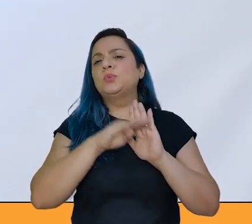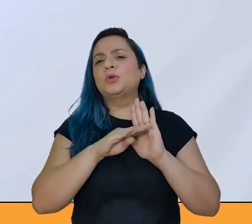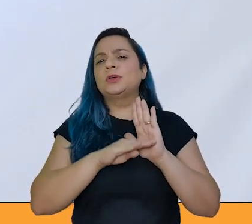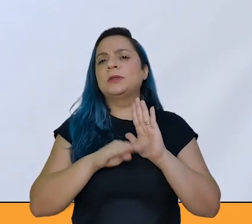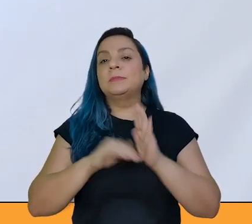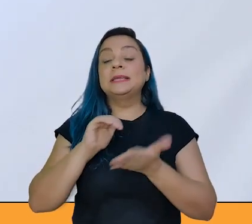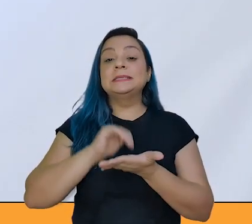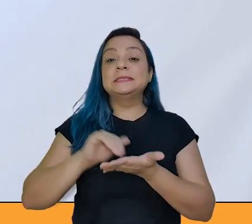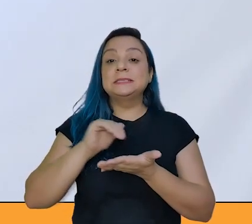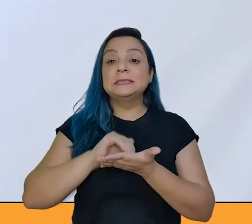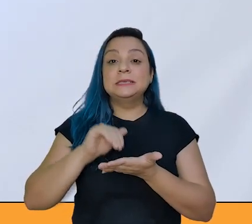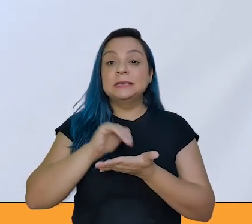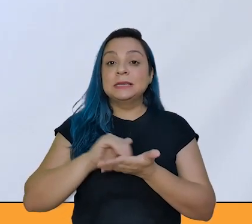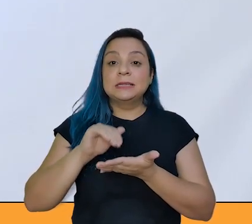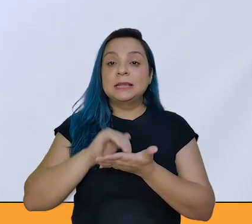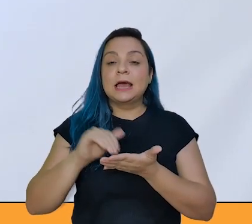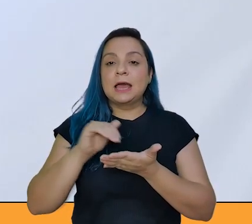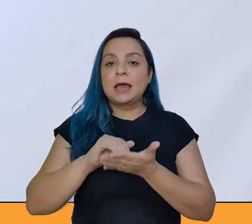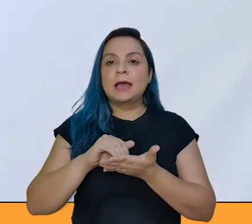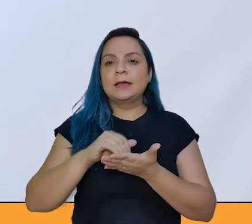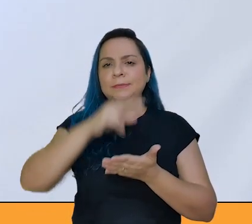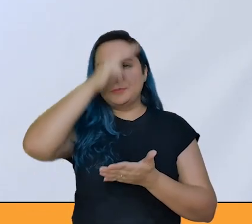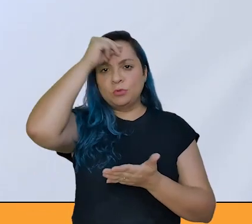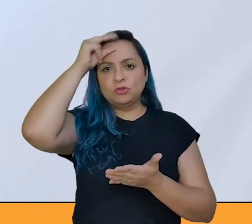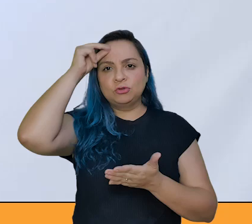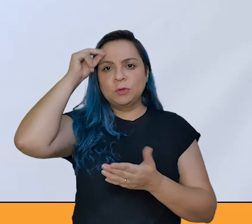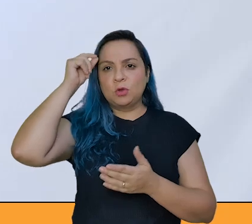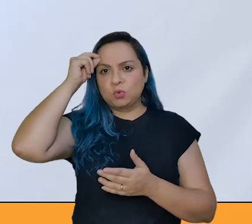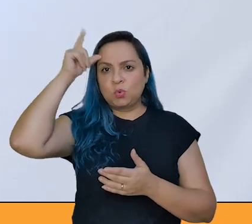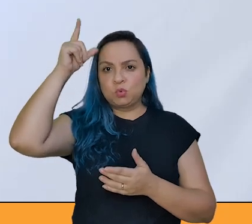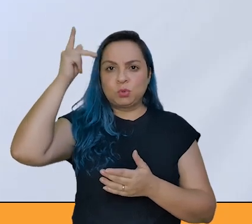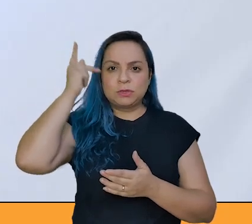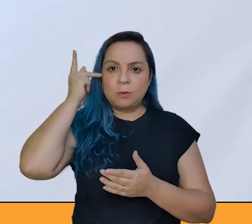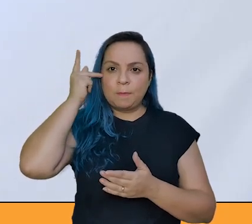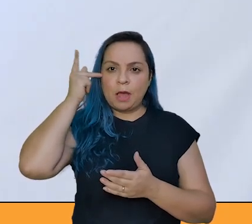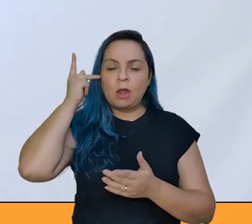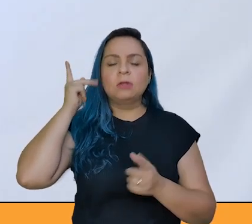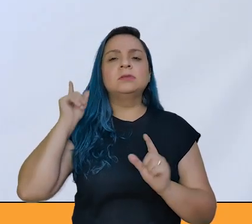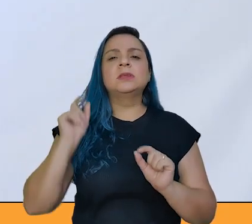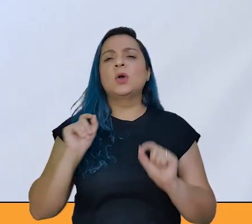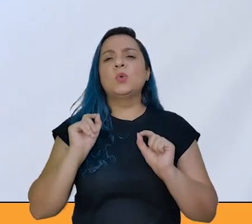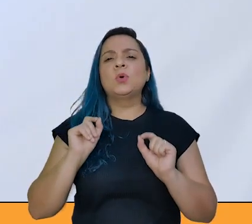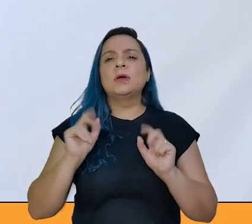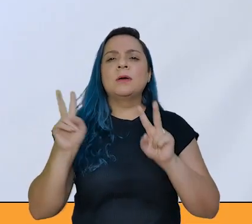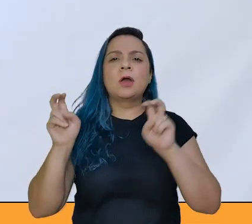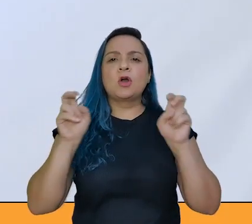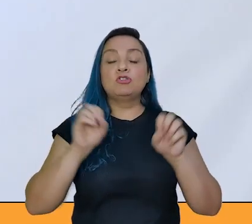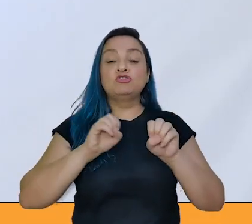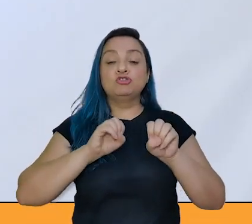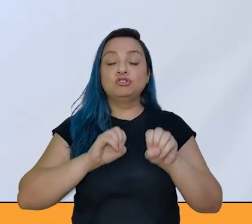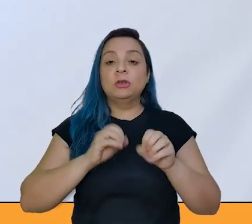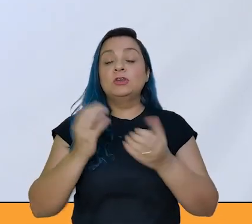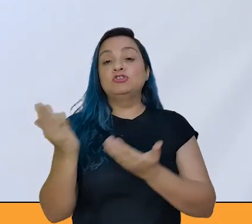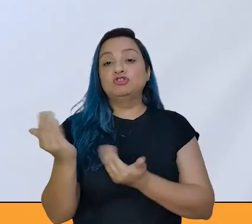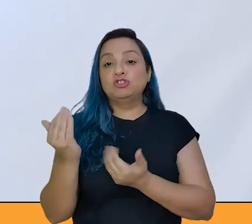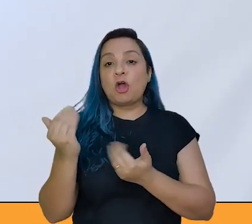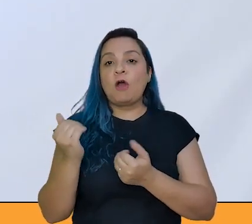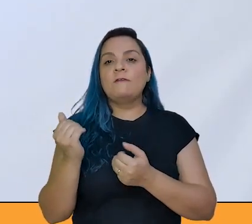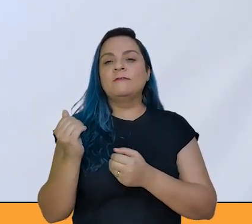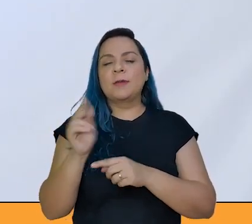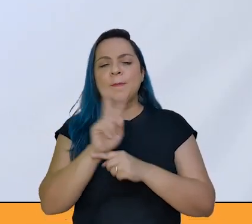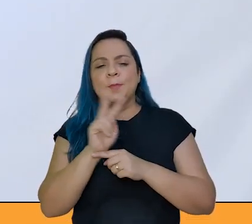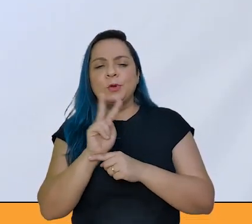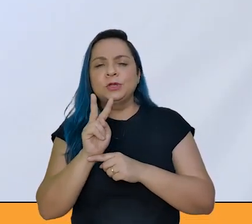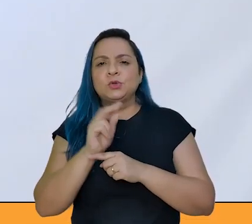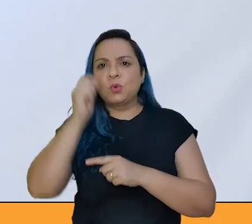na Secretaria Municipal de Cultura da cidade de São Paulo, que é o programa Jovem Monitor Cultural, onde eu atuo